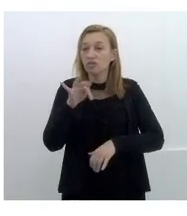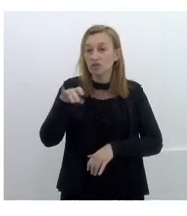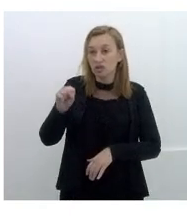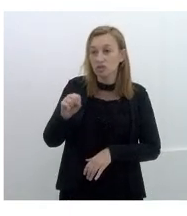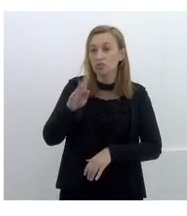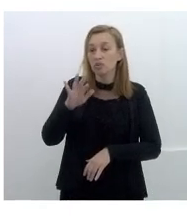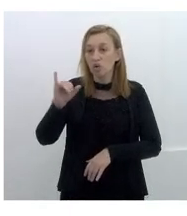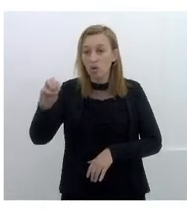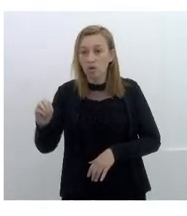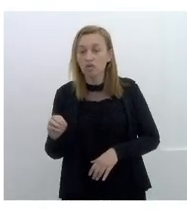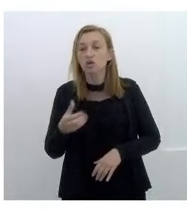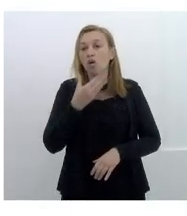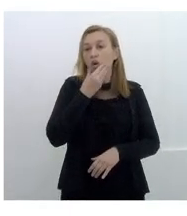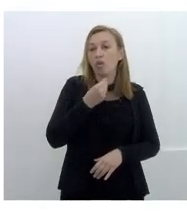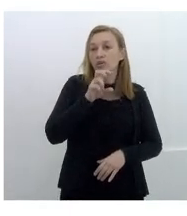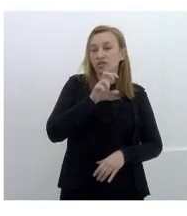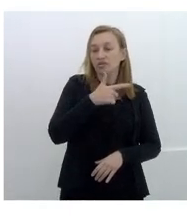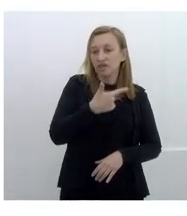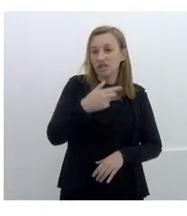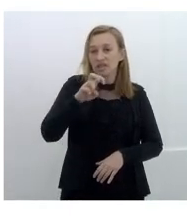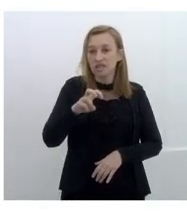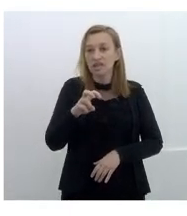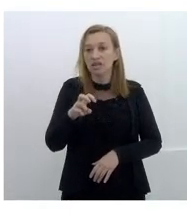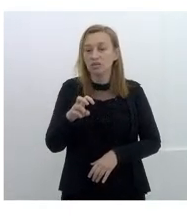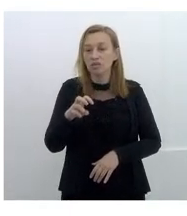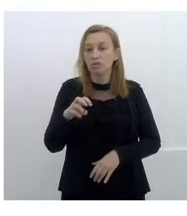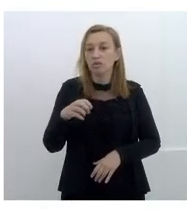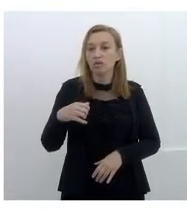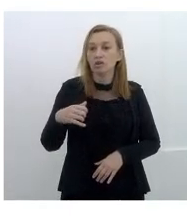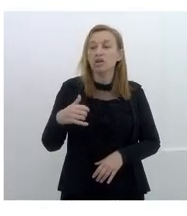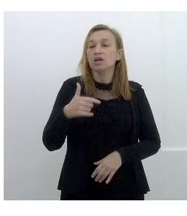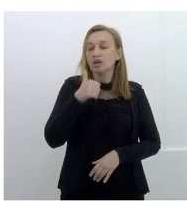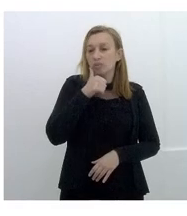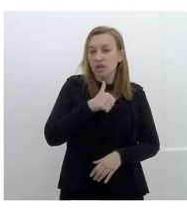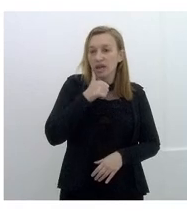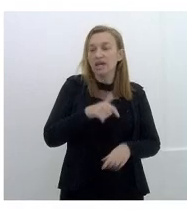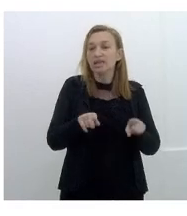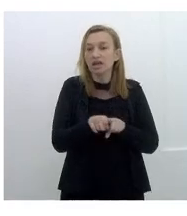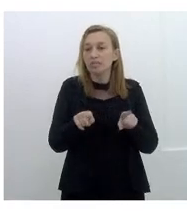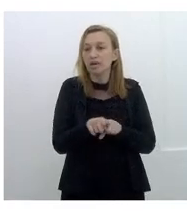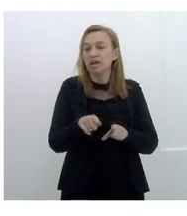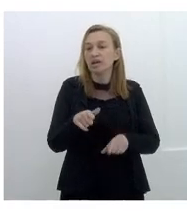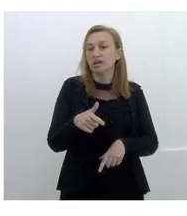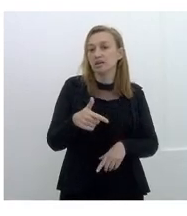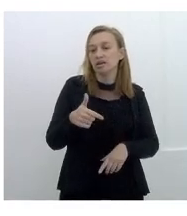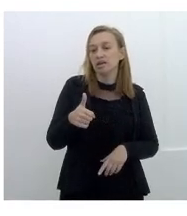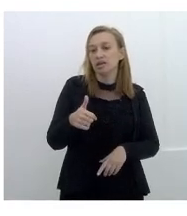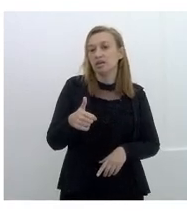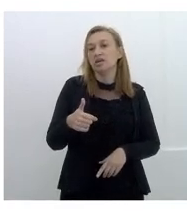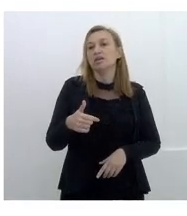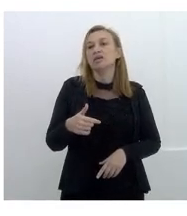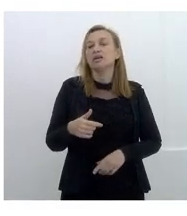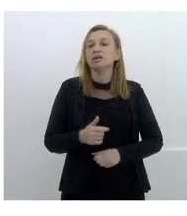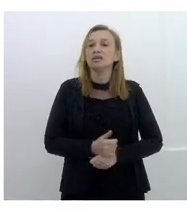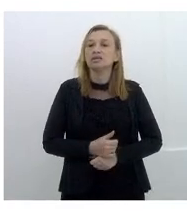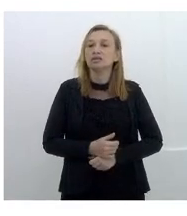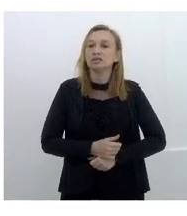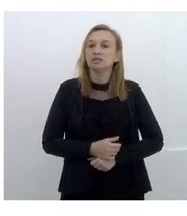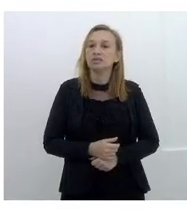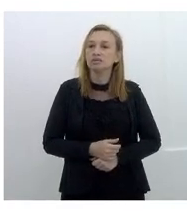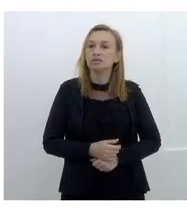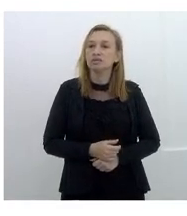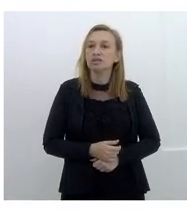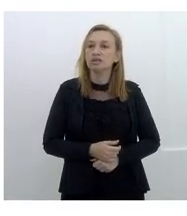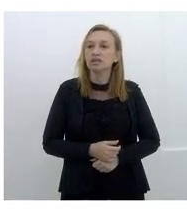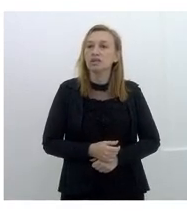biológicos ou ano e 25 anos a um homem e mulher né aí dentro para os dois 25 anos de efetiva